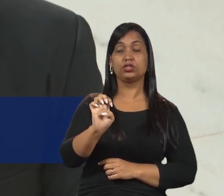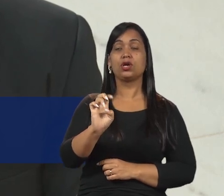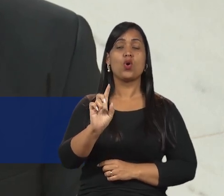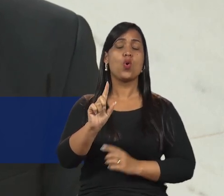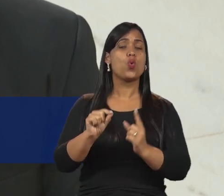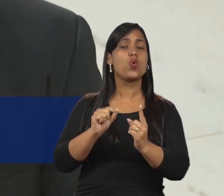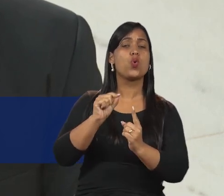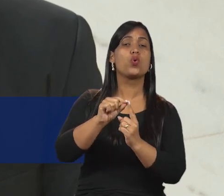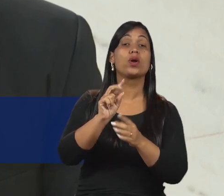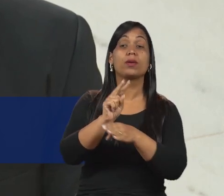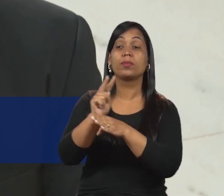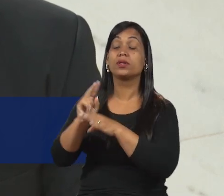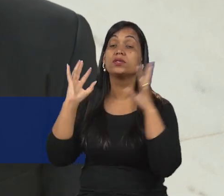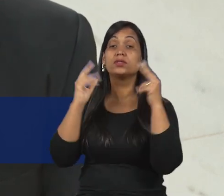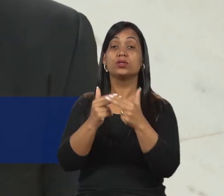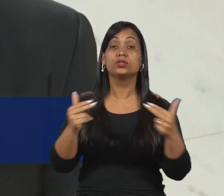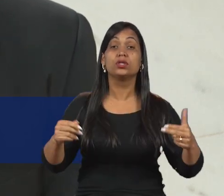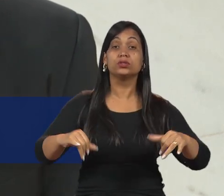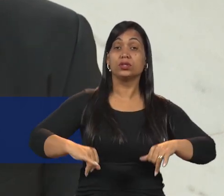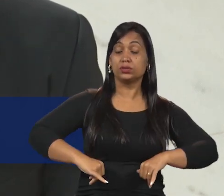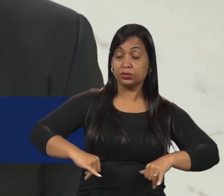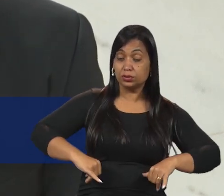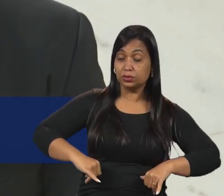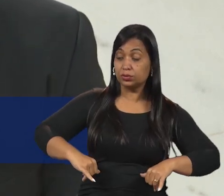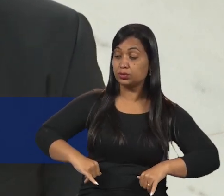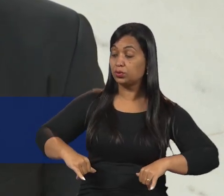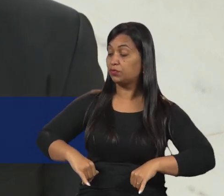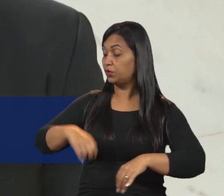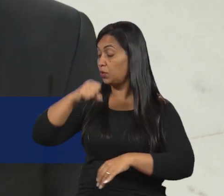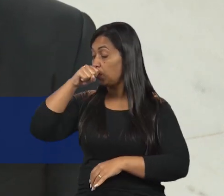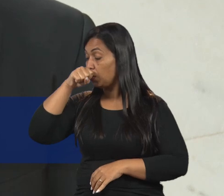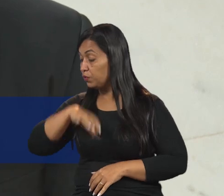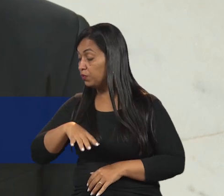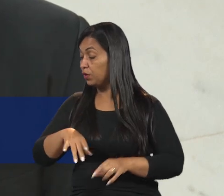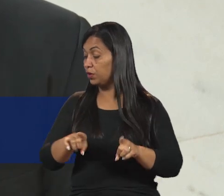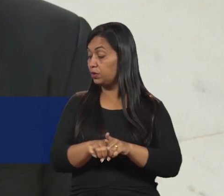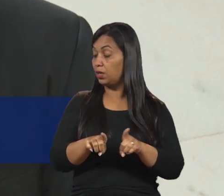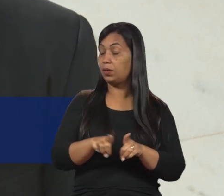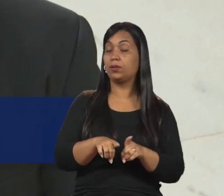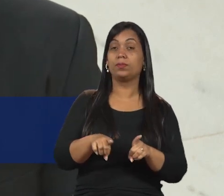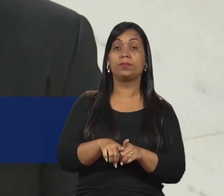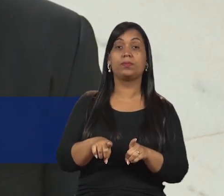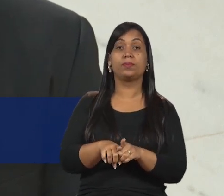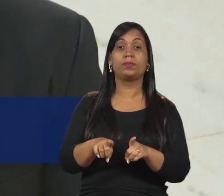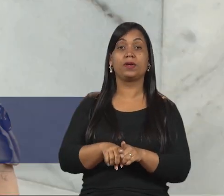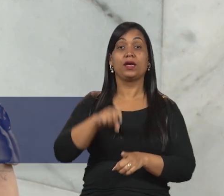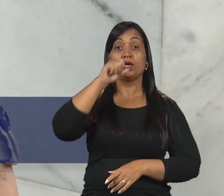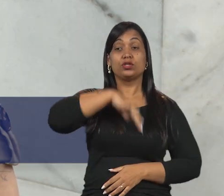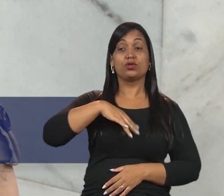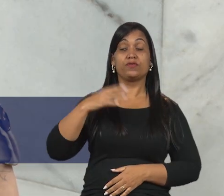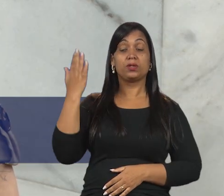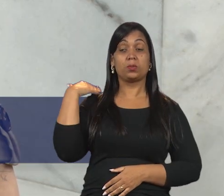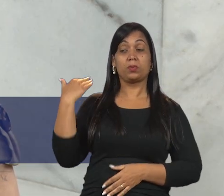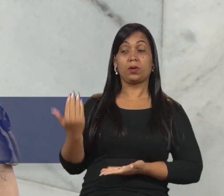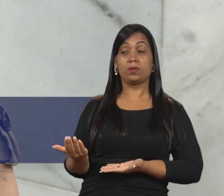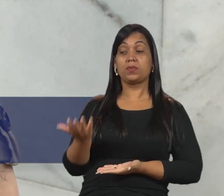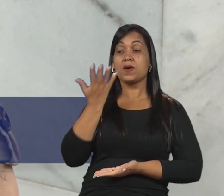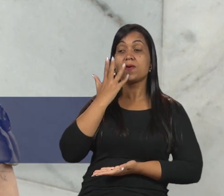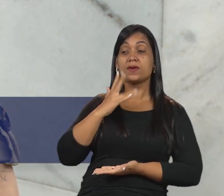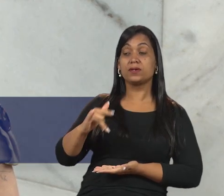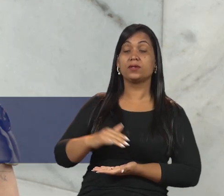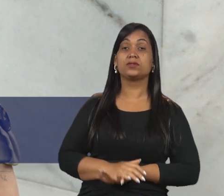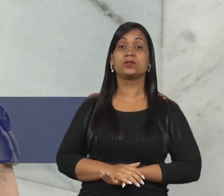de crianças que sofreram abuso, e a gente trata também de prevenção. Sofri um abuso na infância e